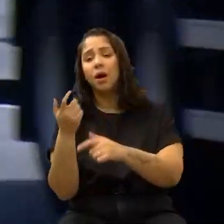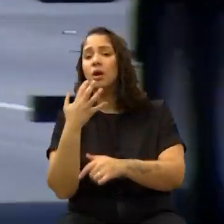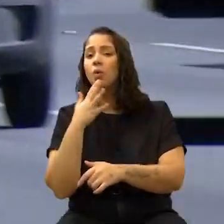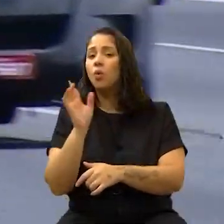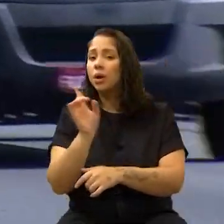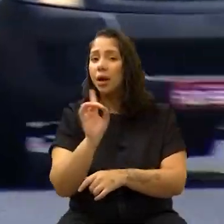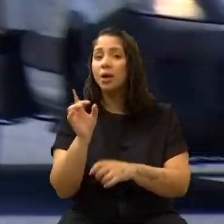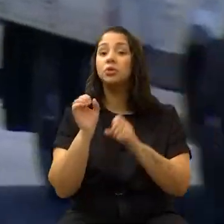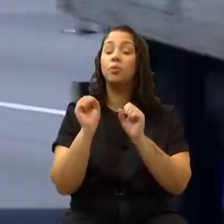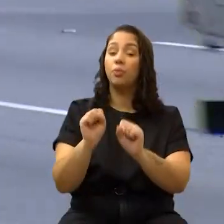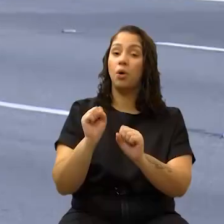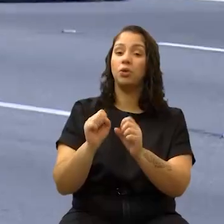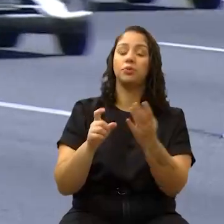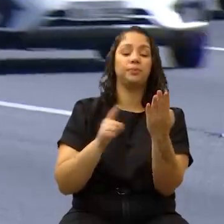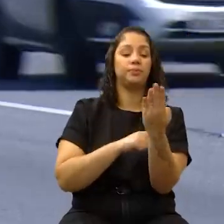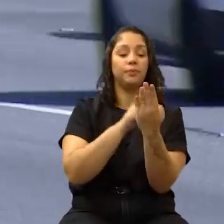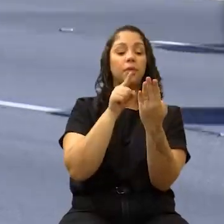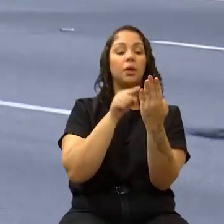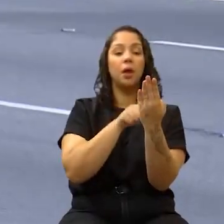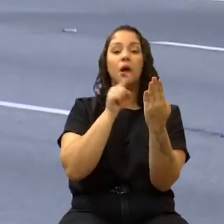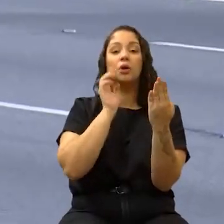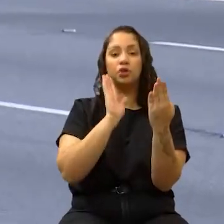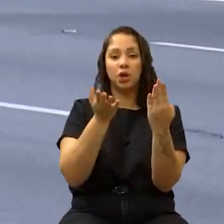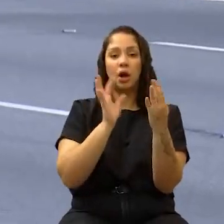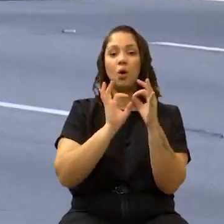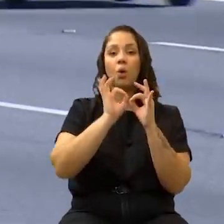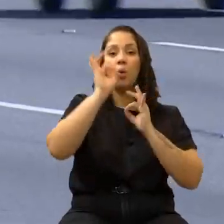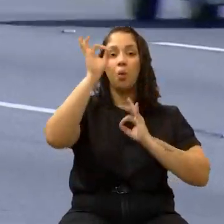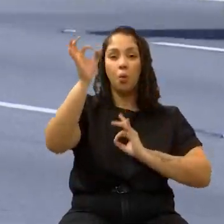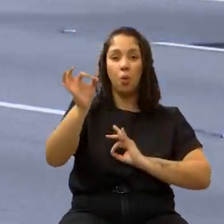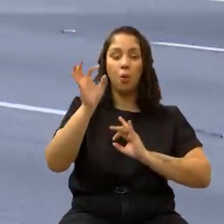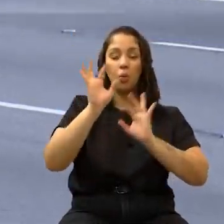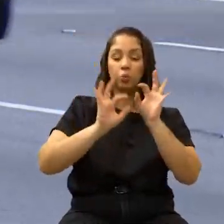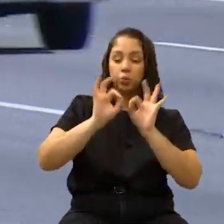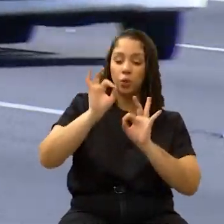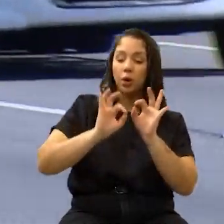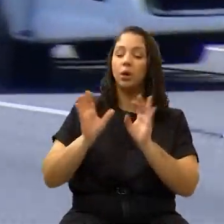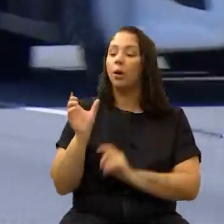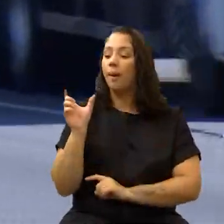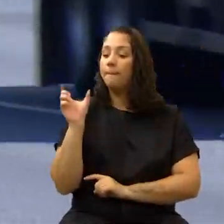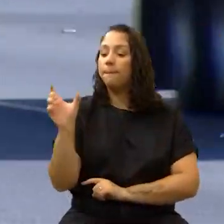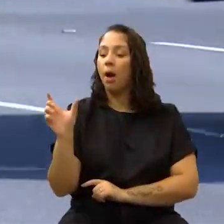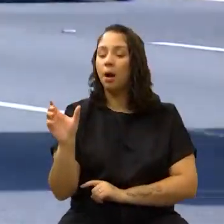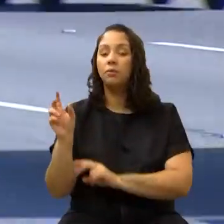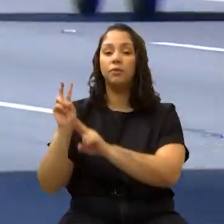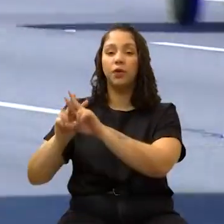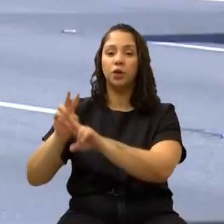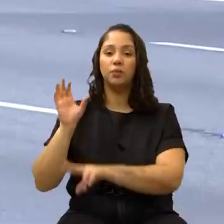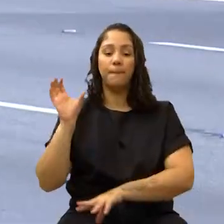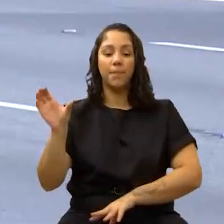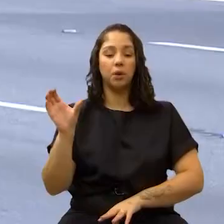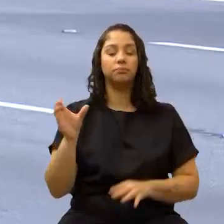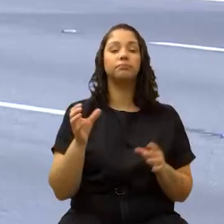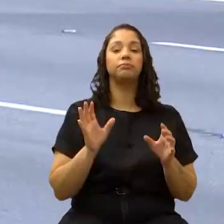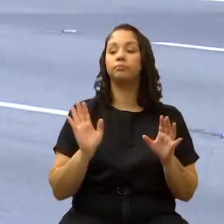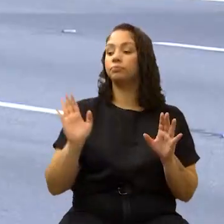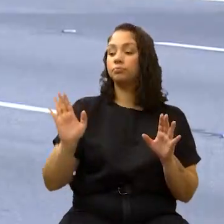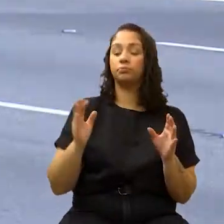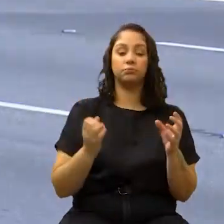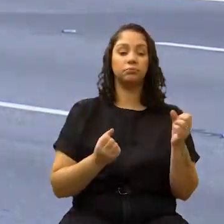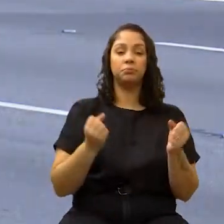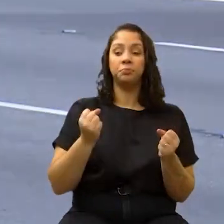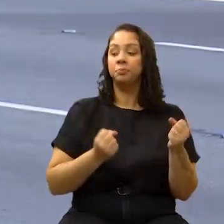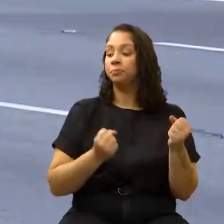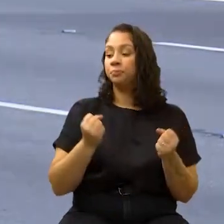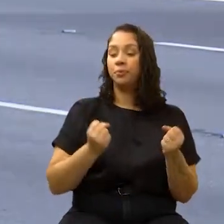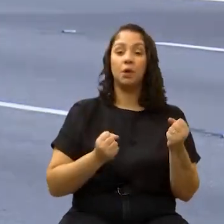desconhecido, coloque o trajeto no aparelho com o veículo parado. Depois você inicia sua viagem. Nunca tente manusear o